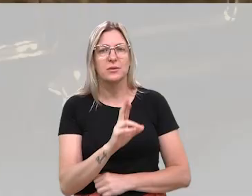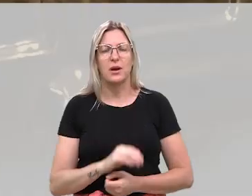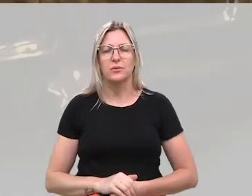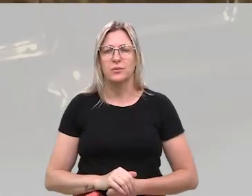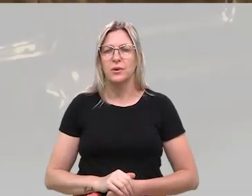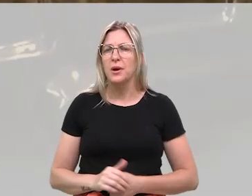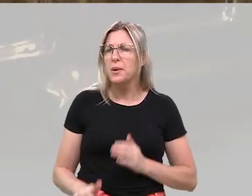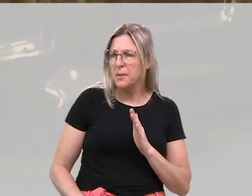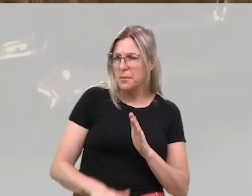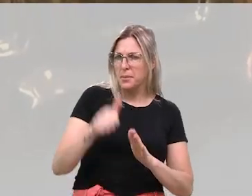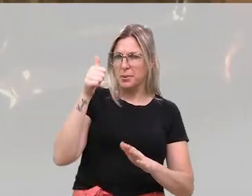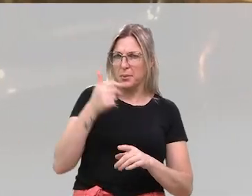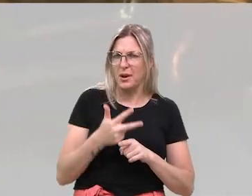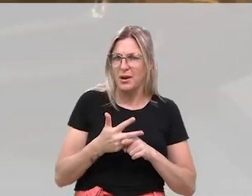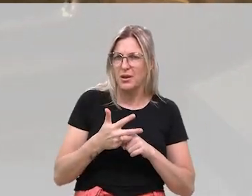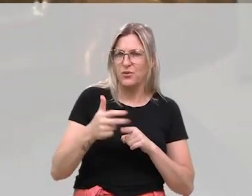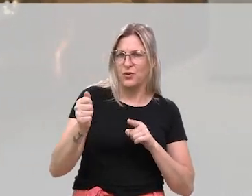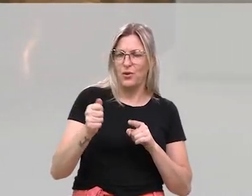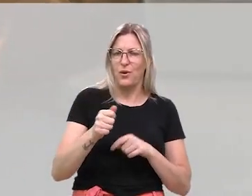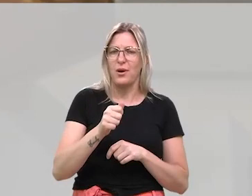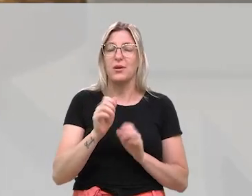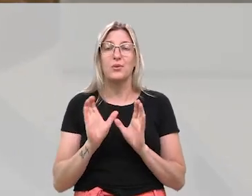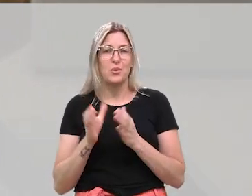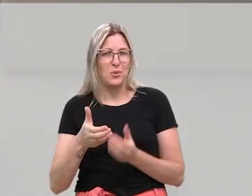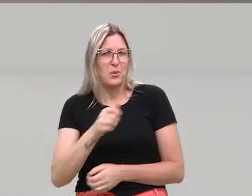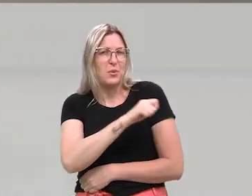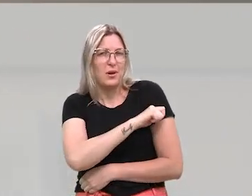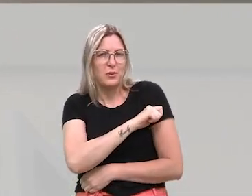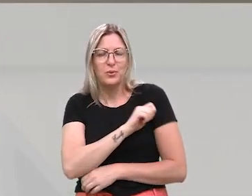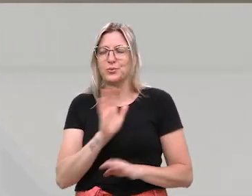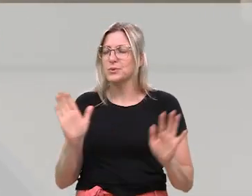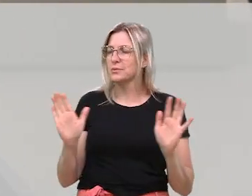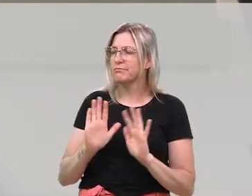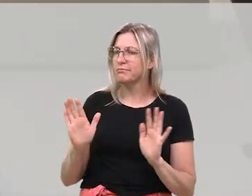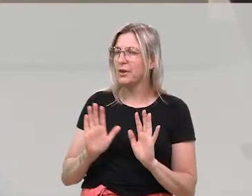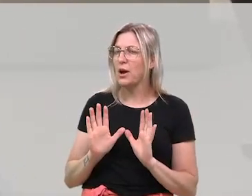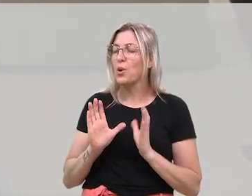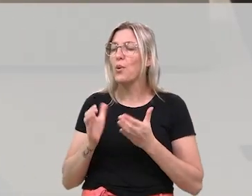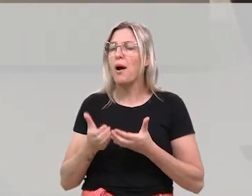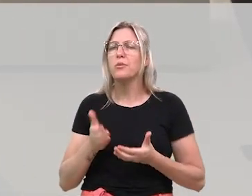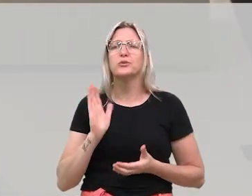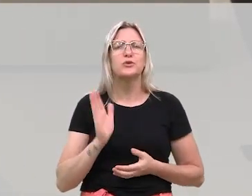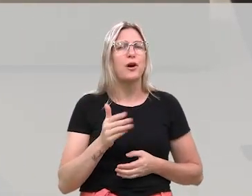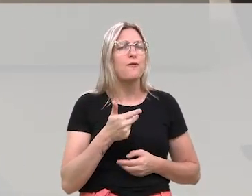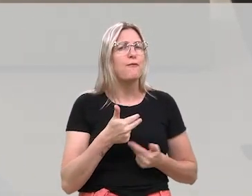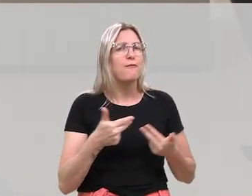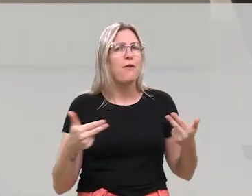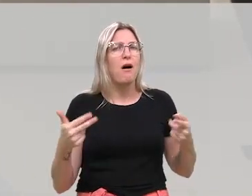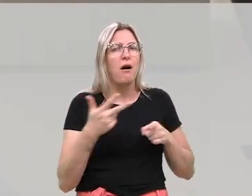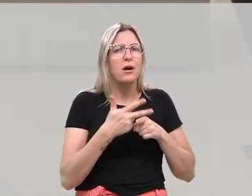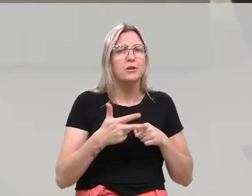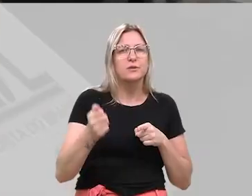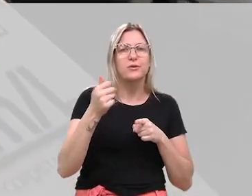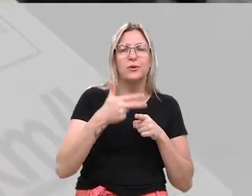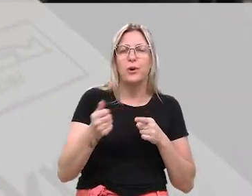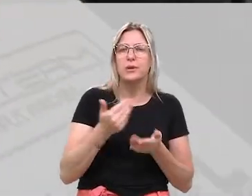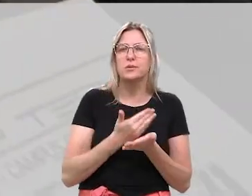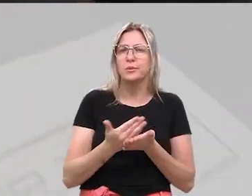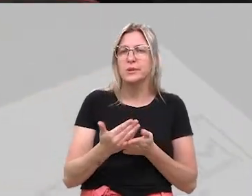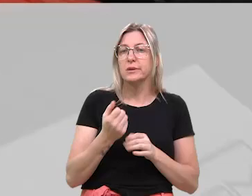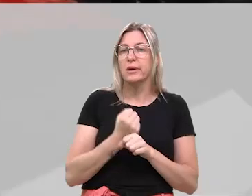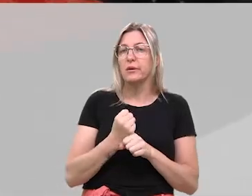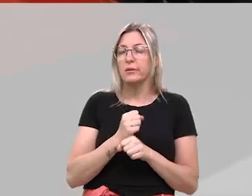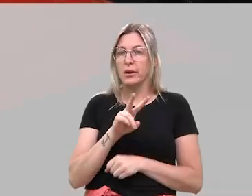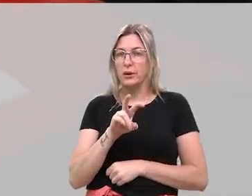resultado. Não foi a primeira vez que os estudantes se destacam. A equipe vem colecionando pódios desde 2016. Além